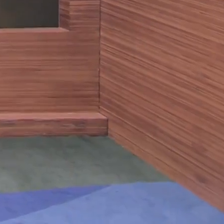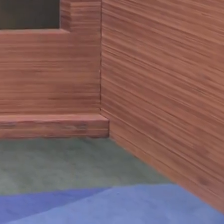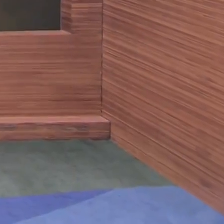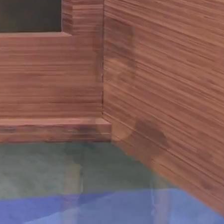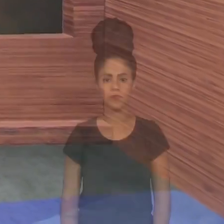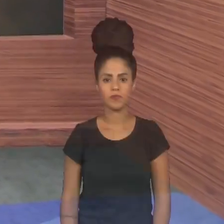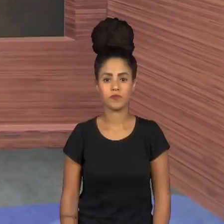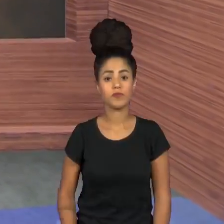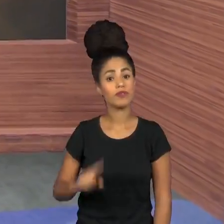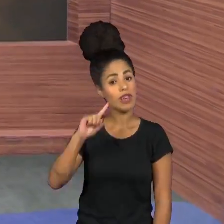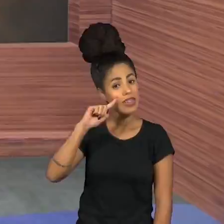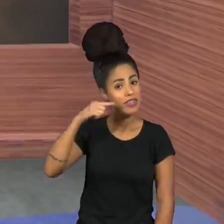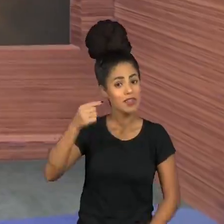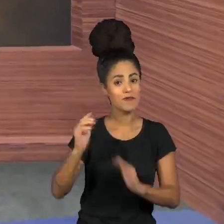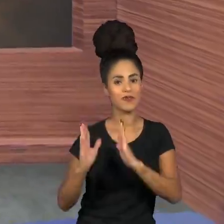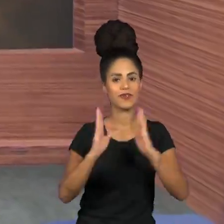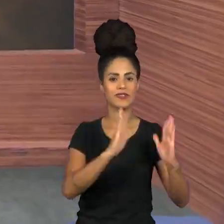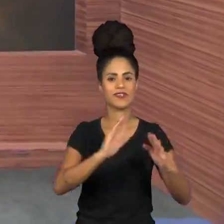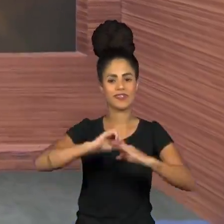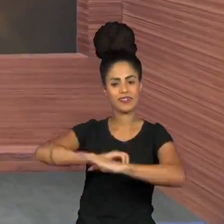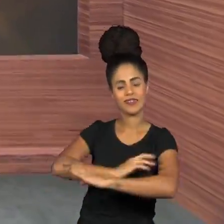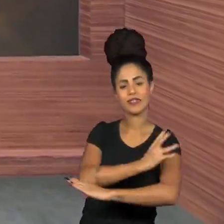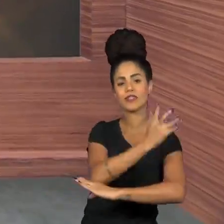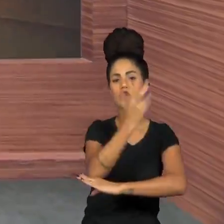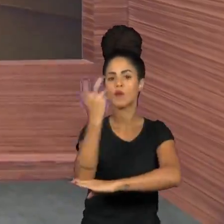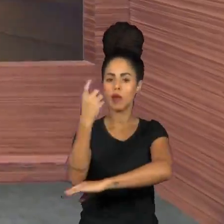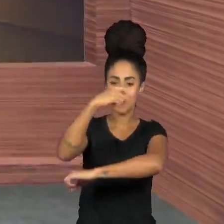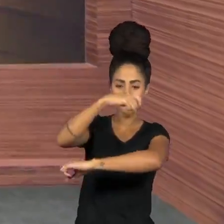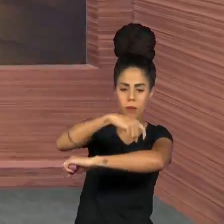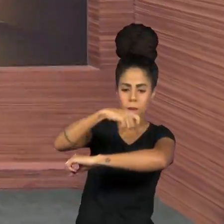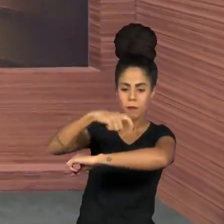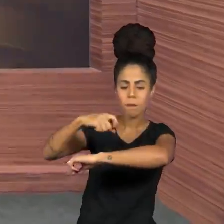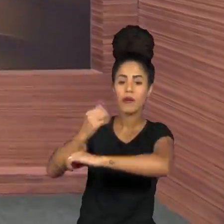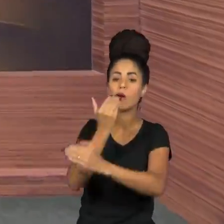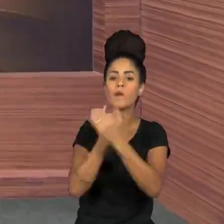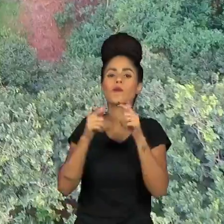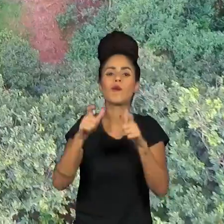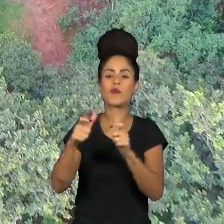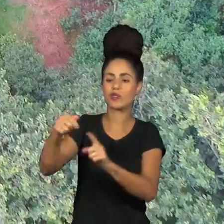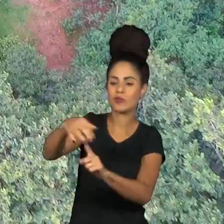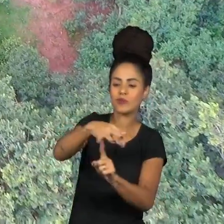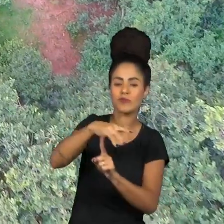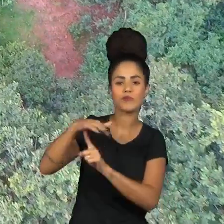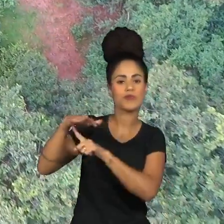Logo mais, aqui no Repórter Eco, o plantio de alimentos em praça pública.